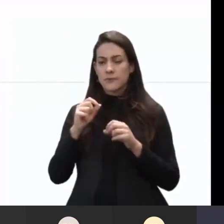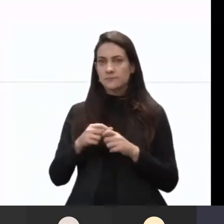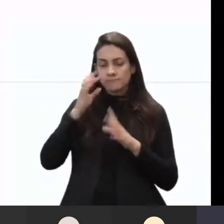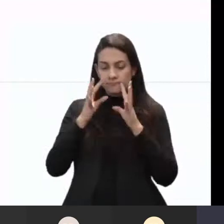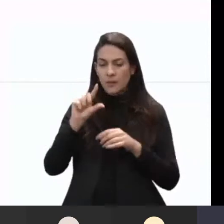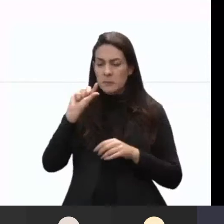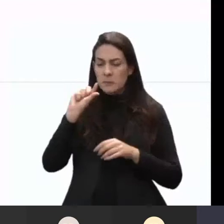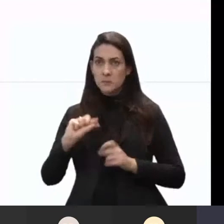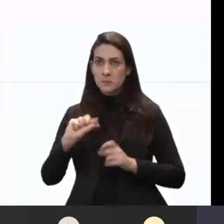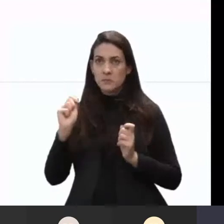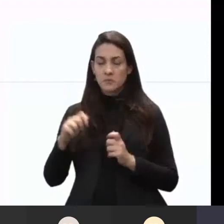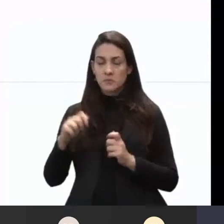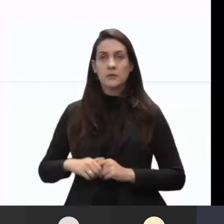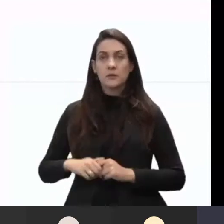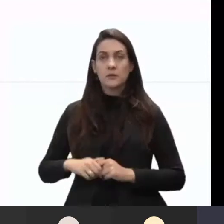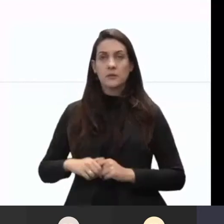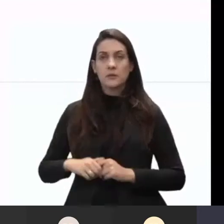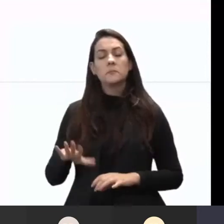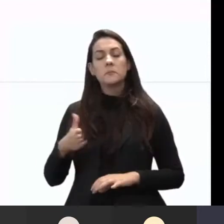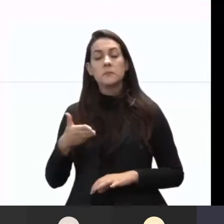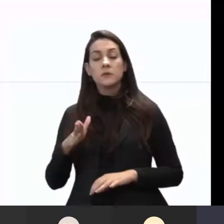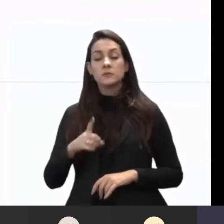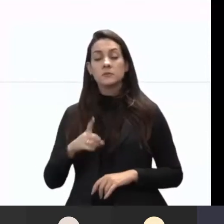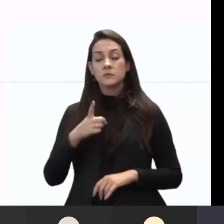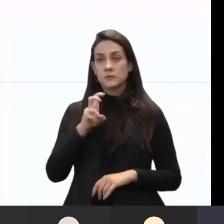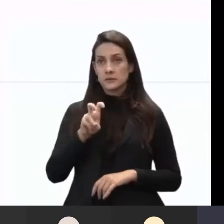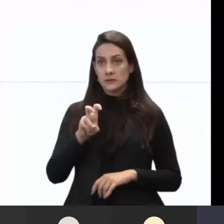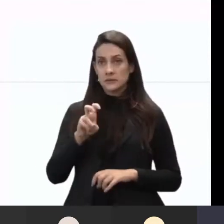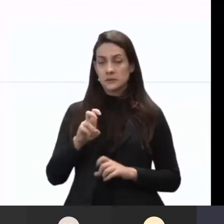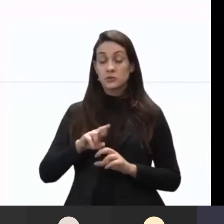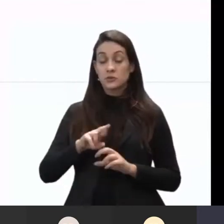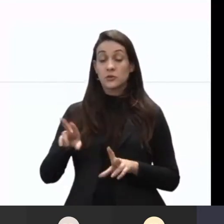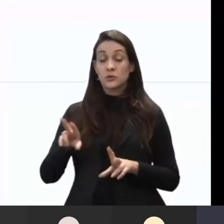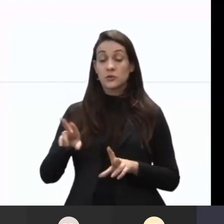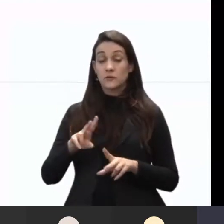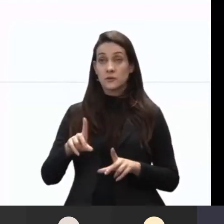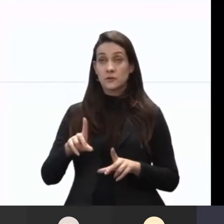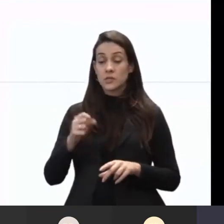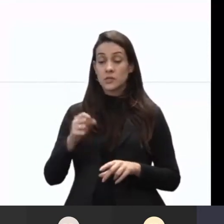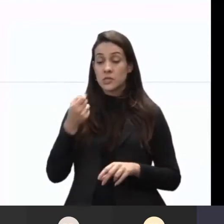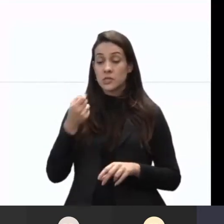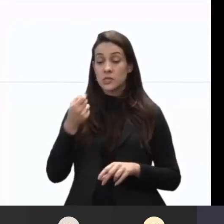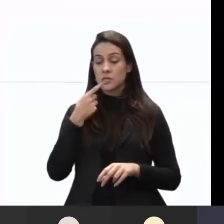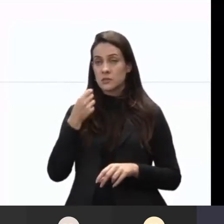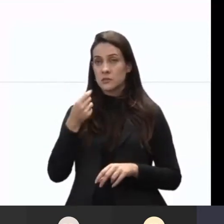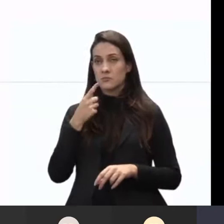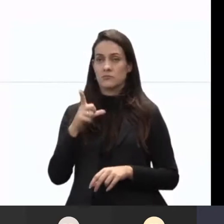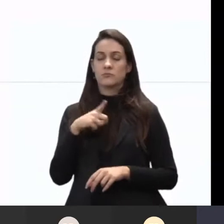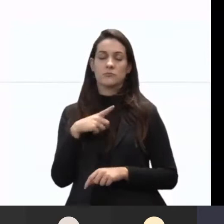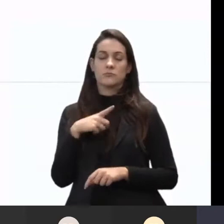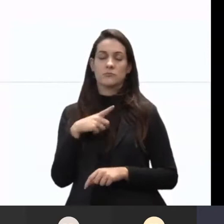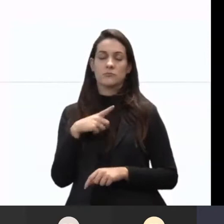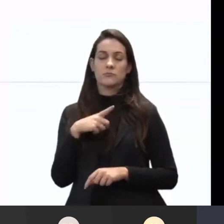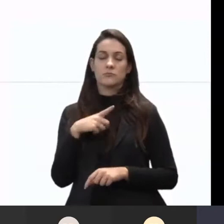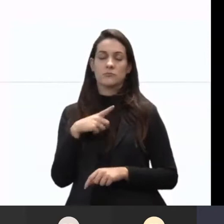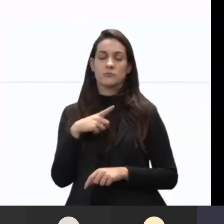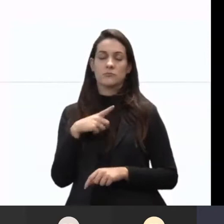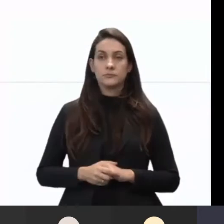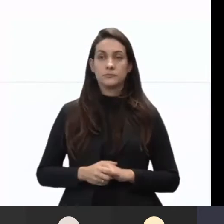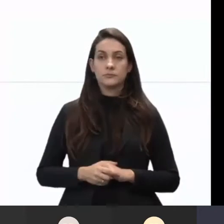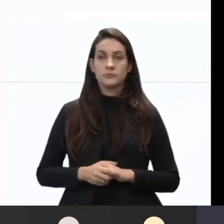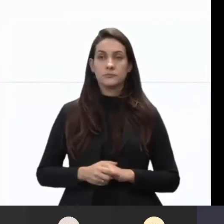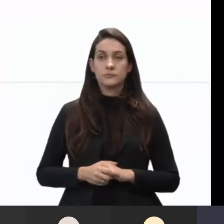concentração inibitória mínima. Ela possui aproximadamente 15 concentrações diferentes de antibióticos, tá? Então, o que